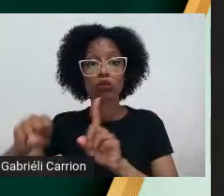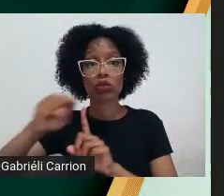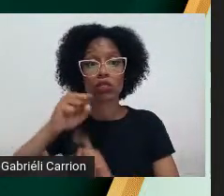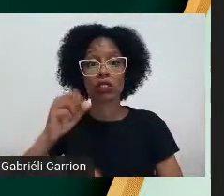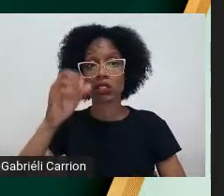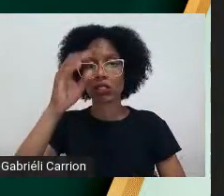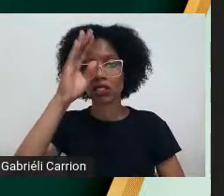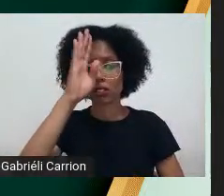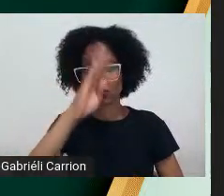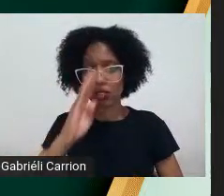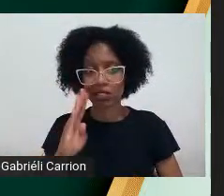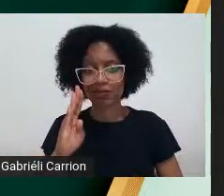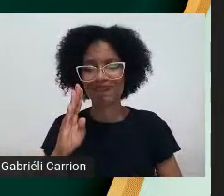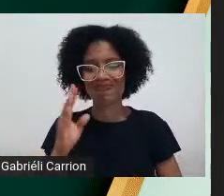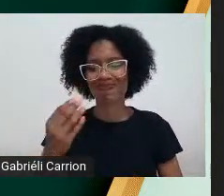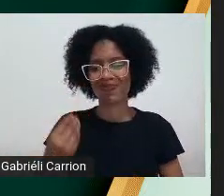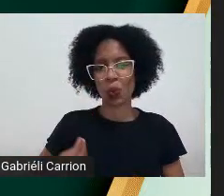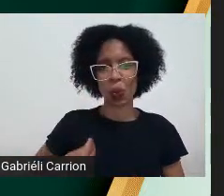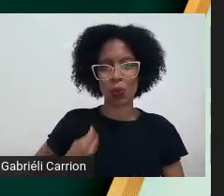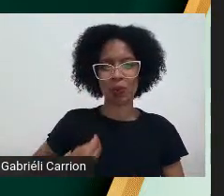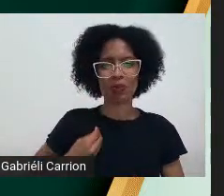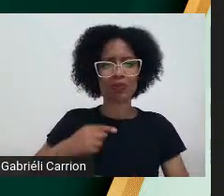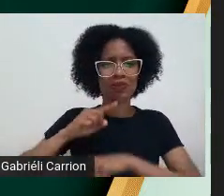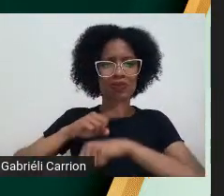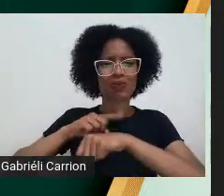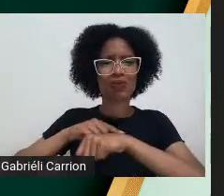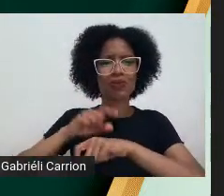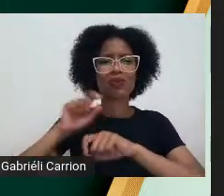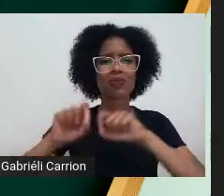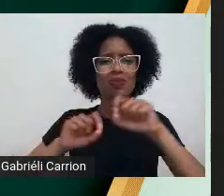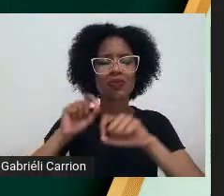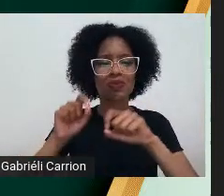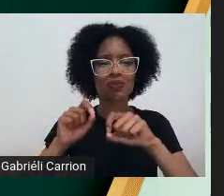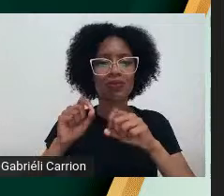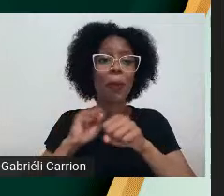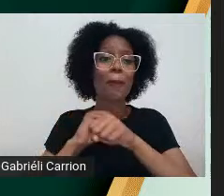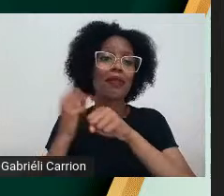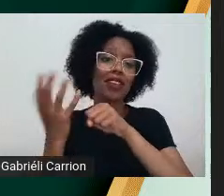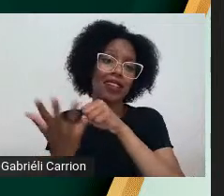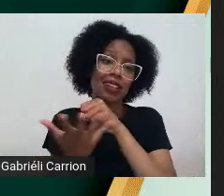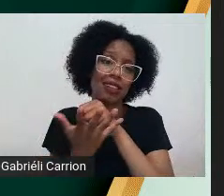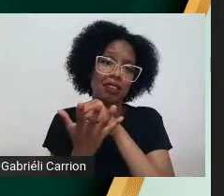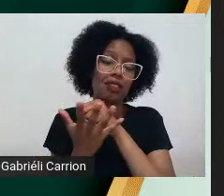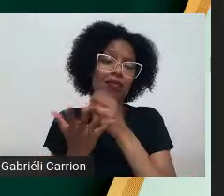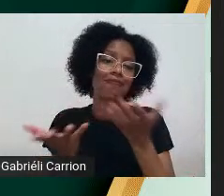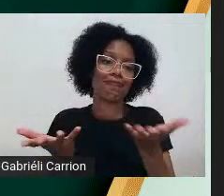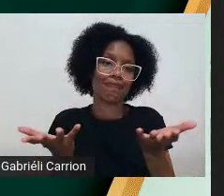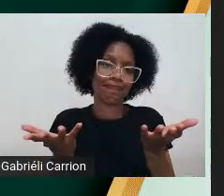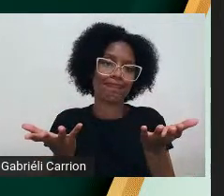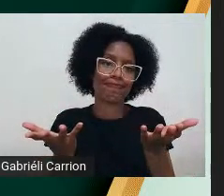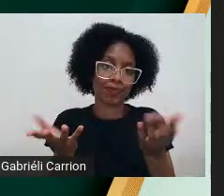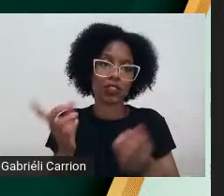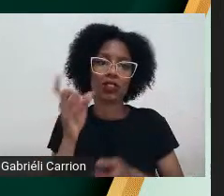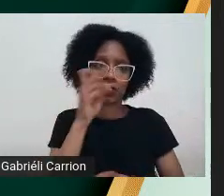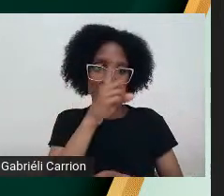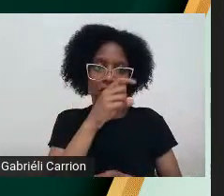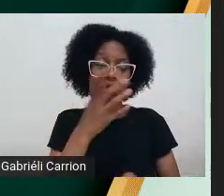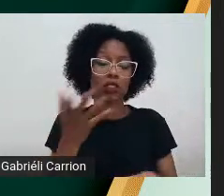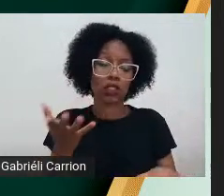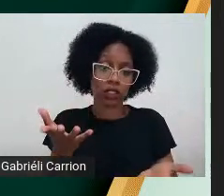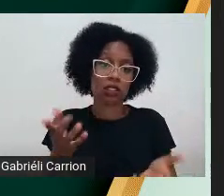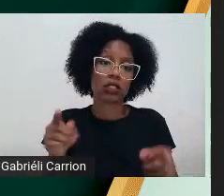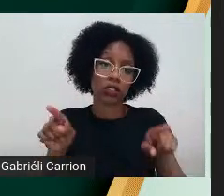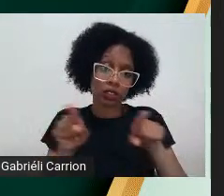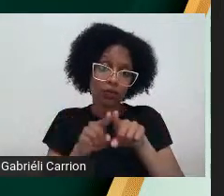humanidade, ela vem enfrentando já há 2 anos e meio a questão relacionada à pandemia, o que também nos